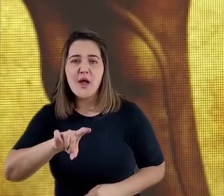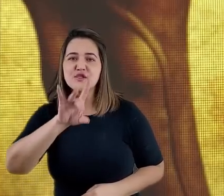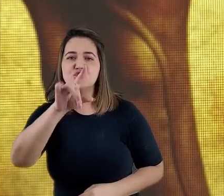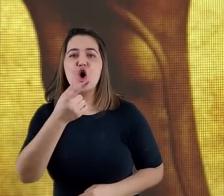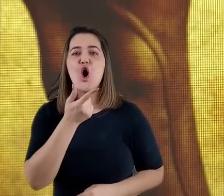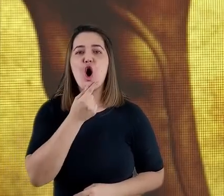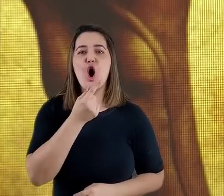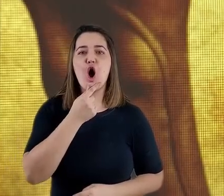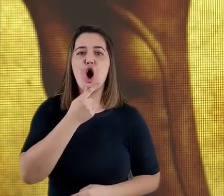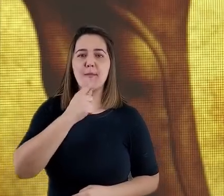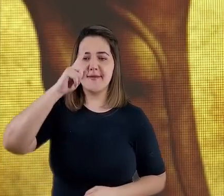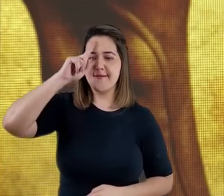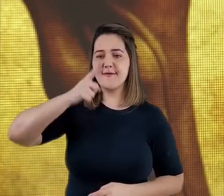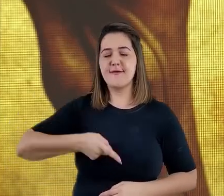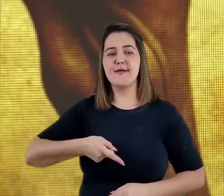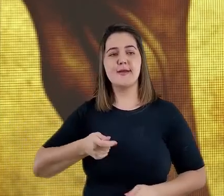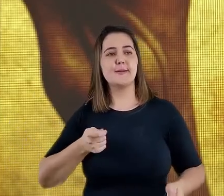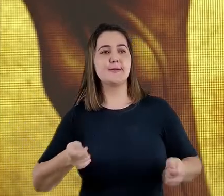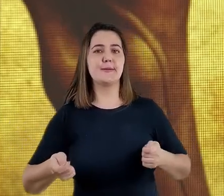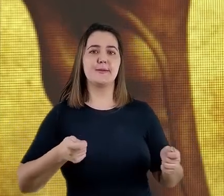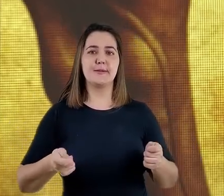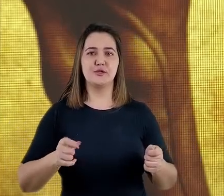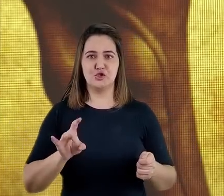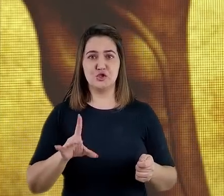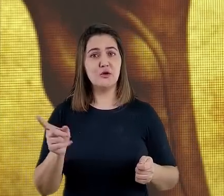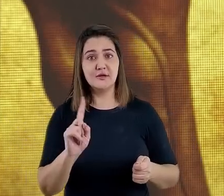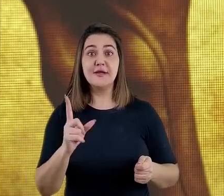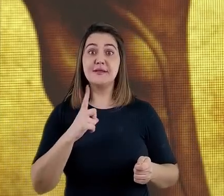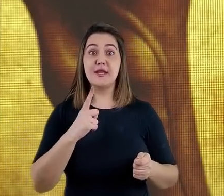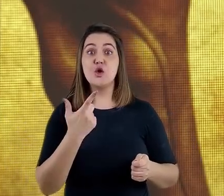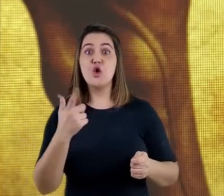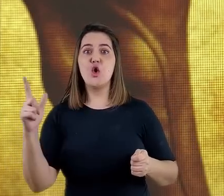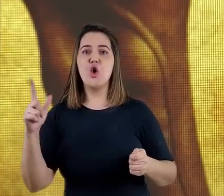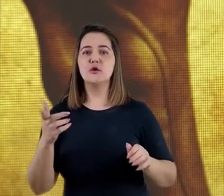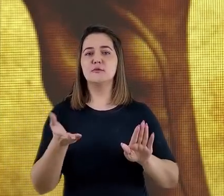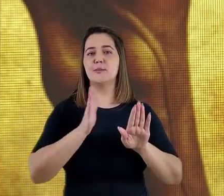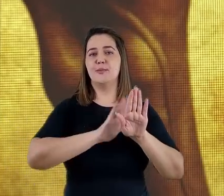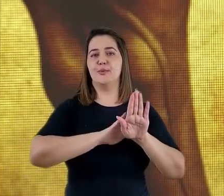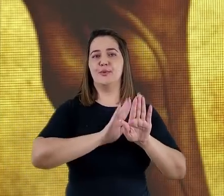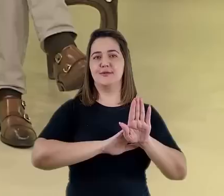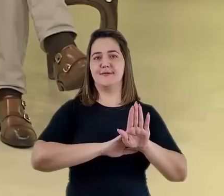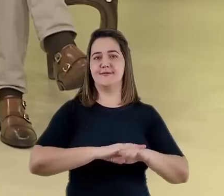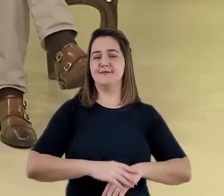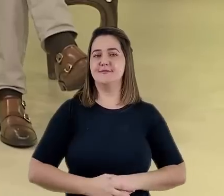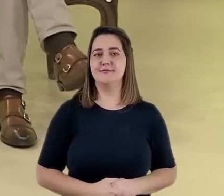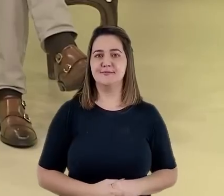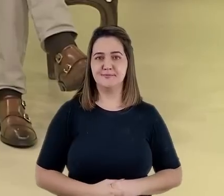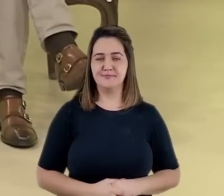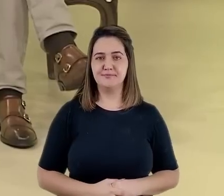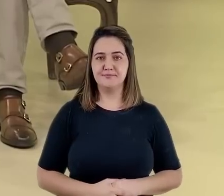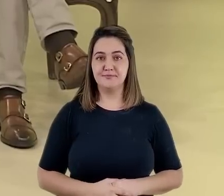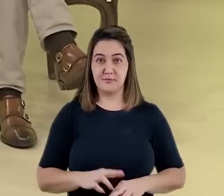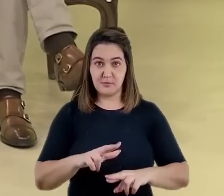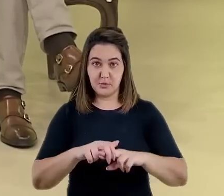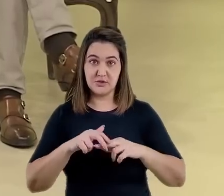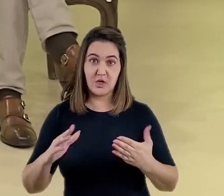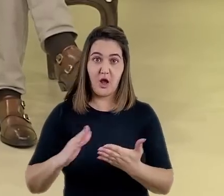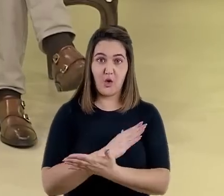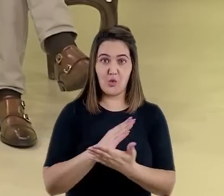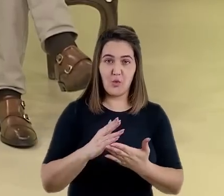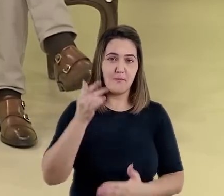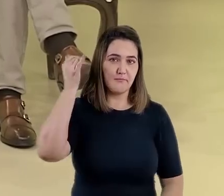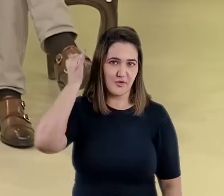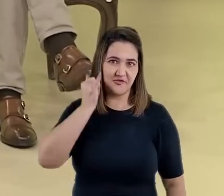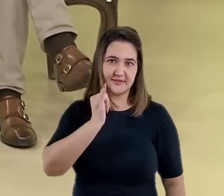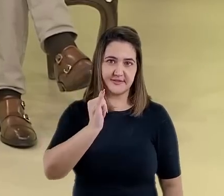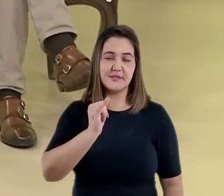que está agindo sob o controle do diabo em pessoa. É por isso que, em algumas